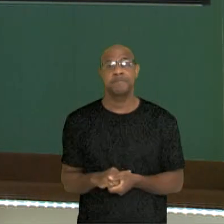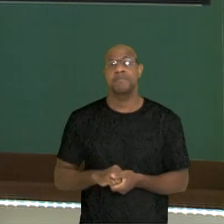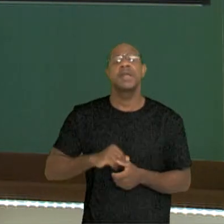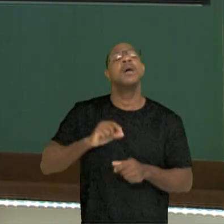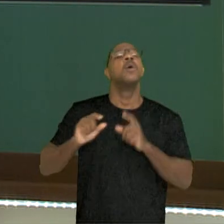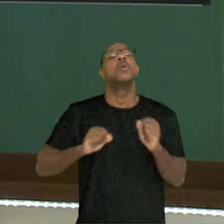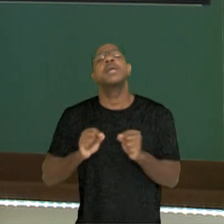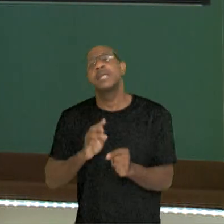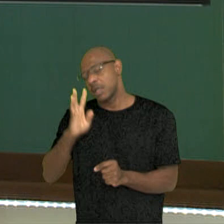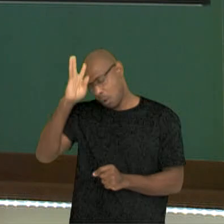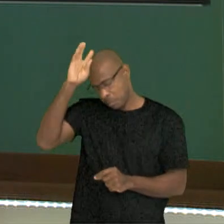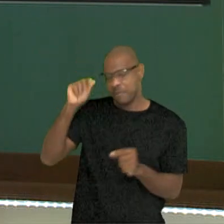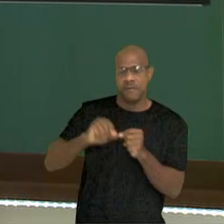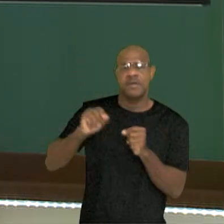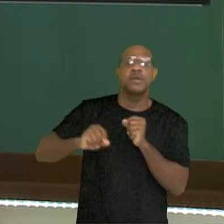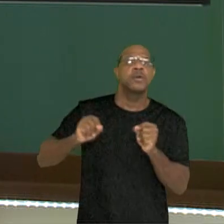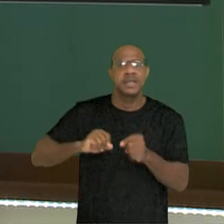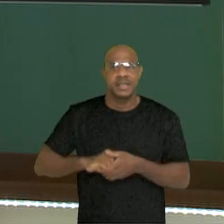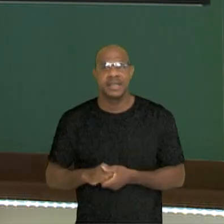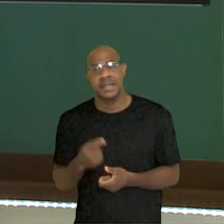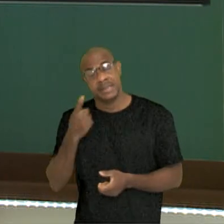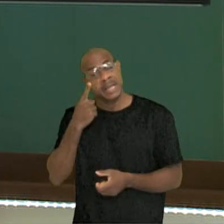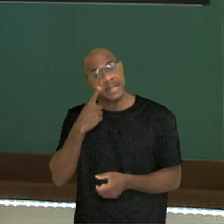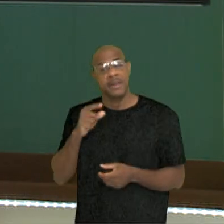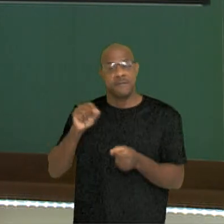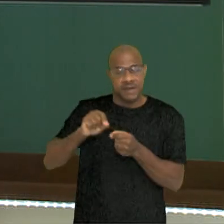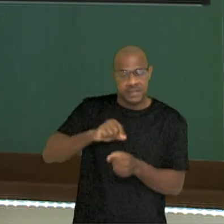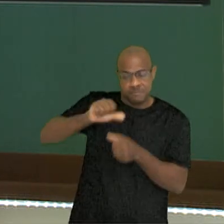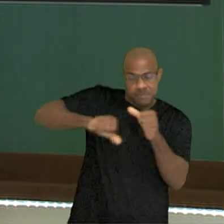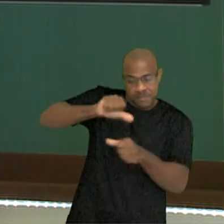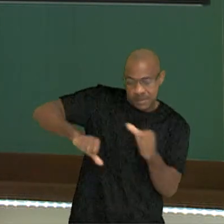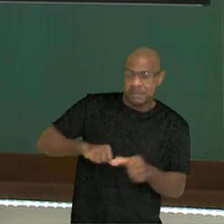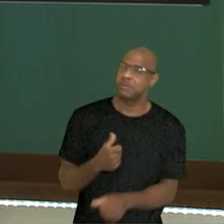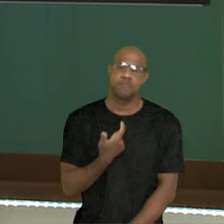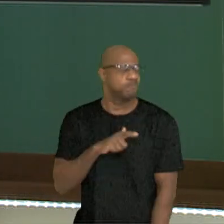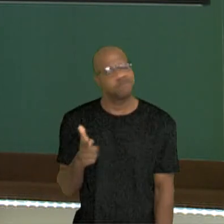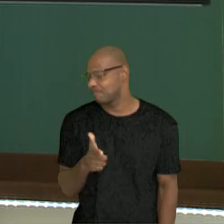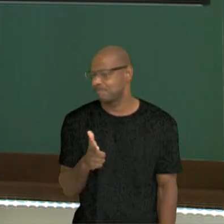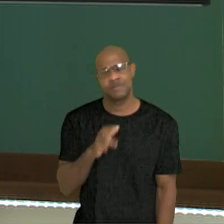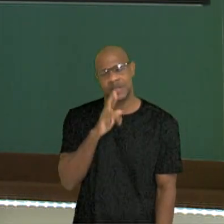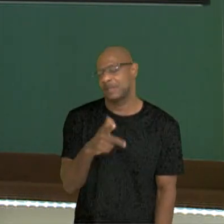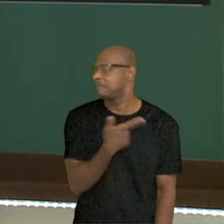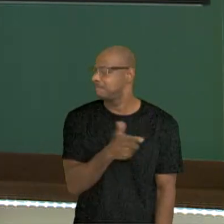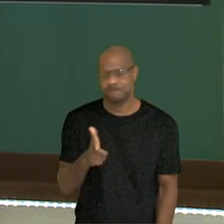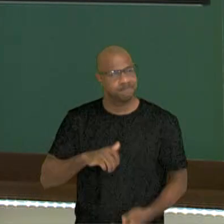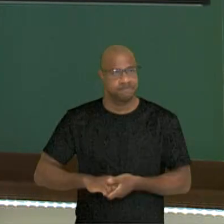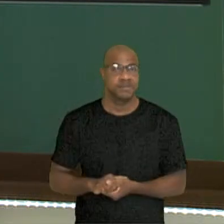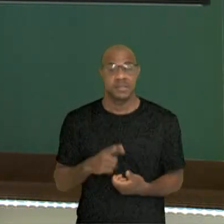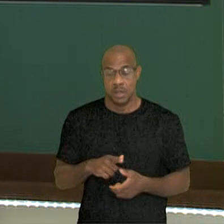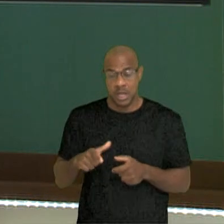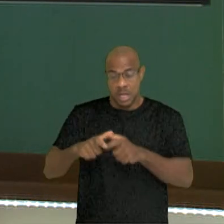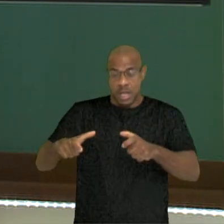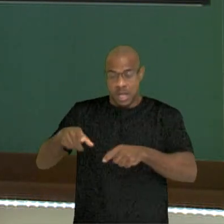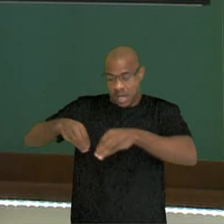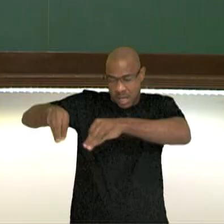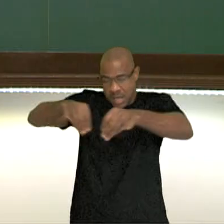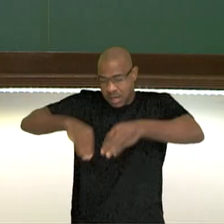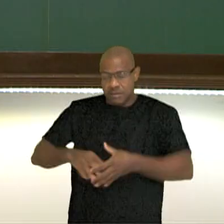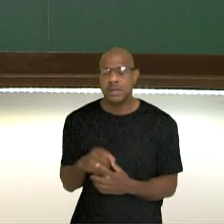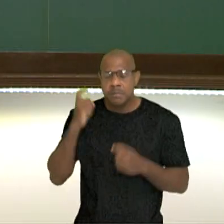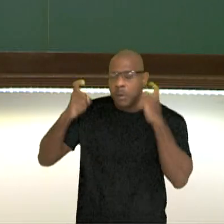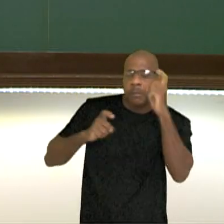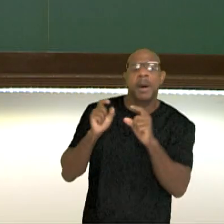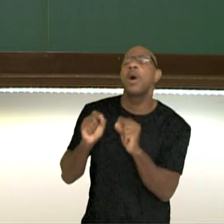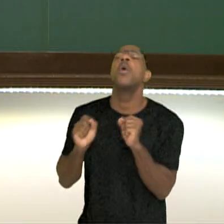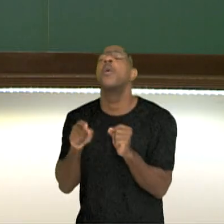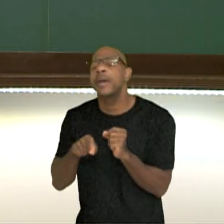né? Tentaram fazer uma reforma agrária, mas não teve sucesso. E essas grandes propriedades de terra, elas vão se